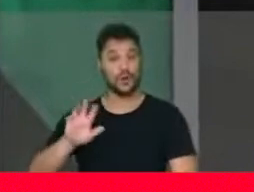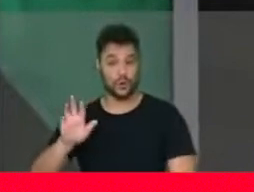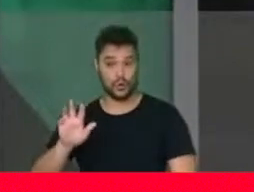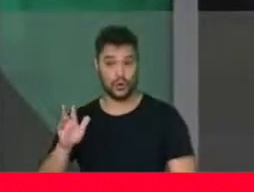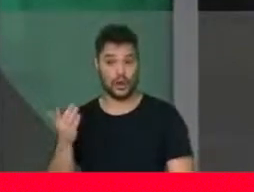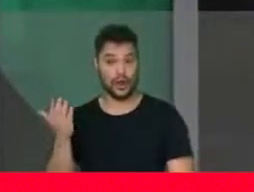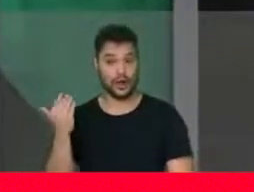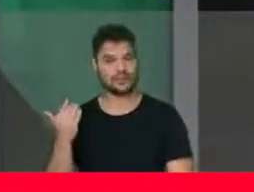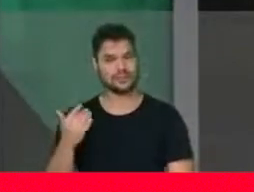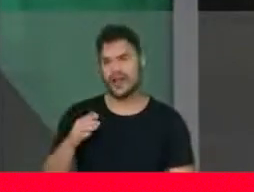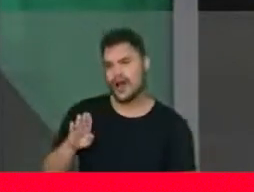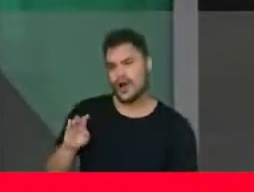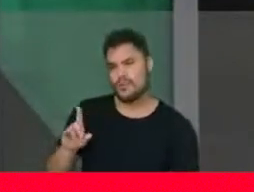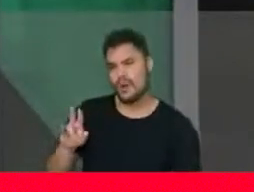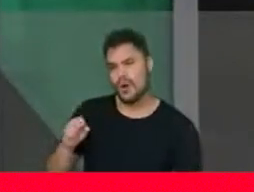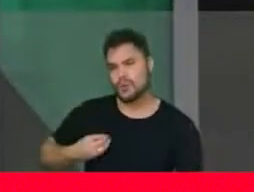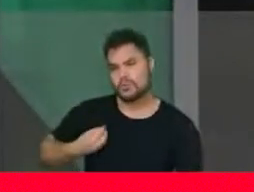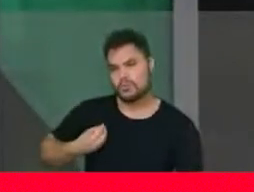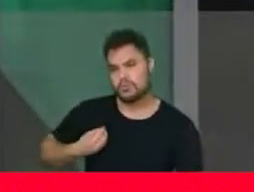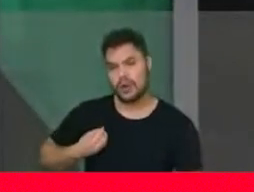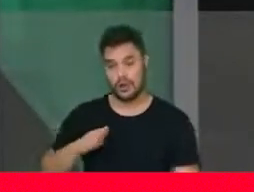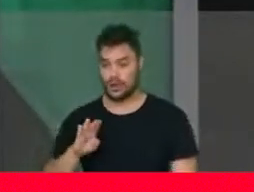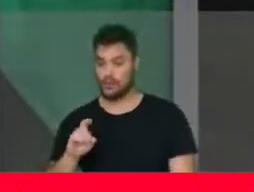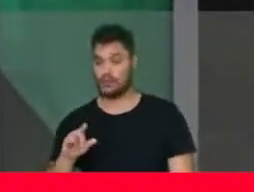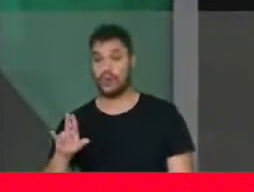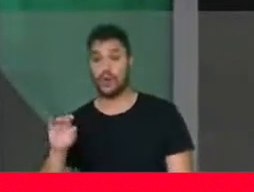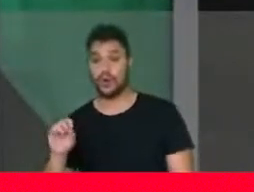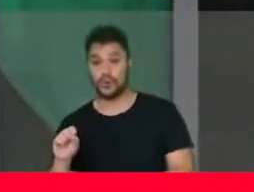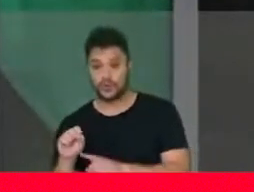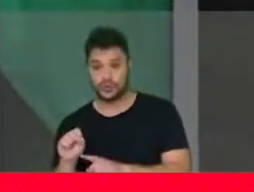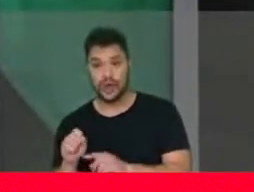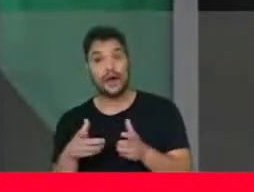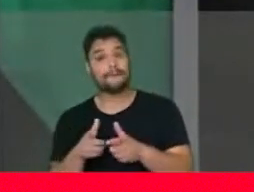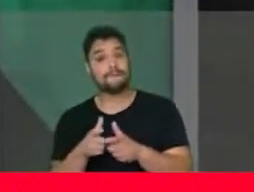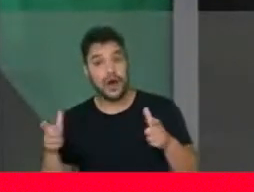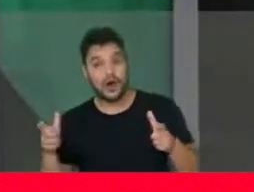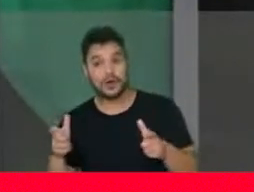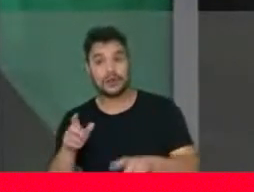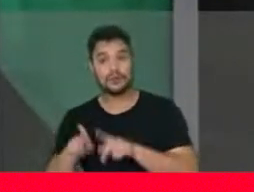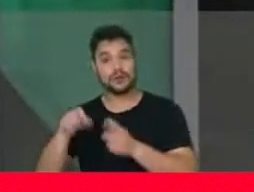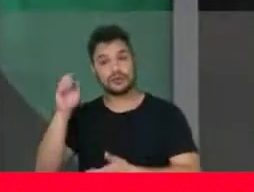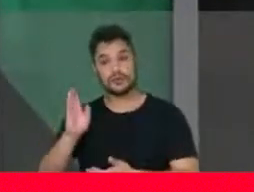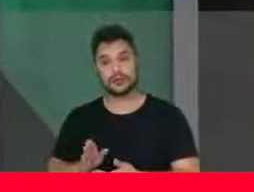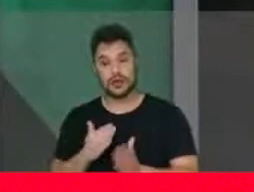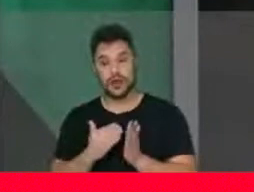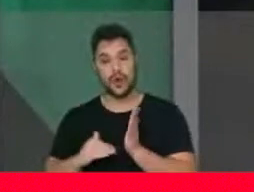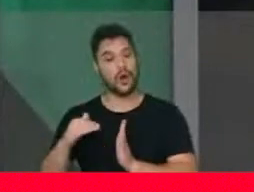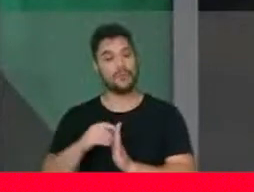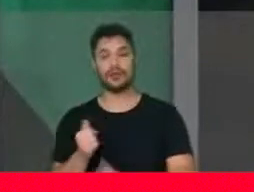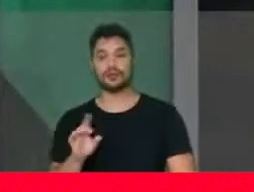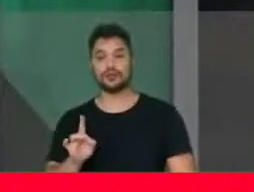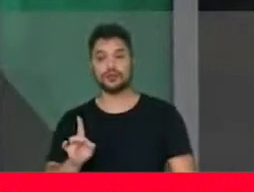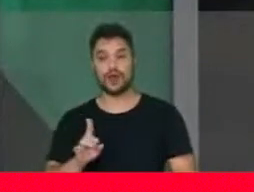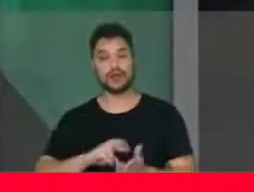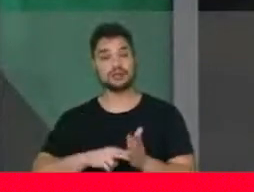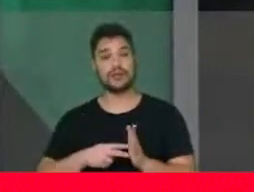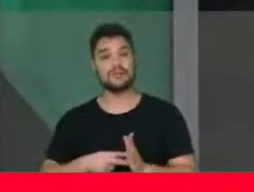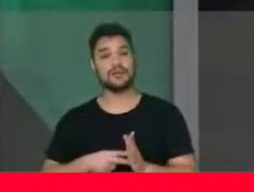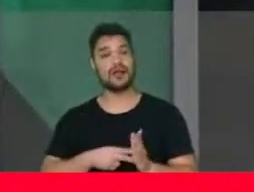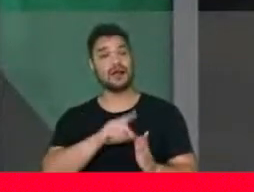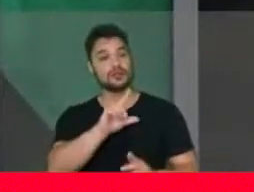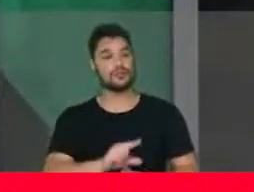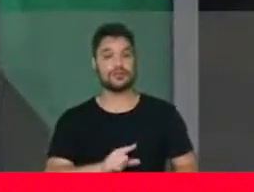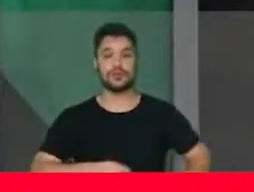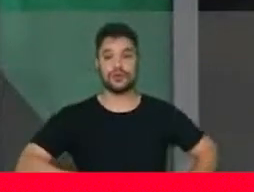agora há pouco, acho que o Boulos não está aqui. Boulos: para a maioria dos brasileiros, o aumento do dólar significa menos poder de compra.